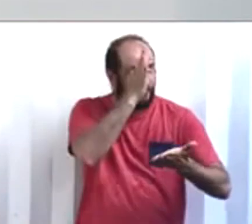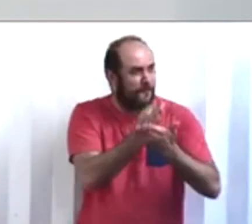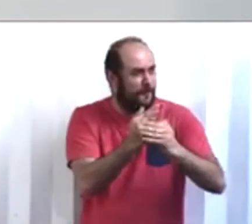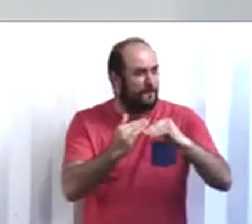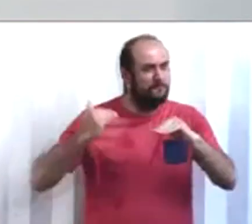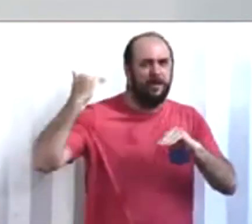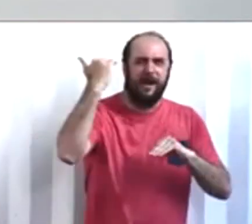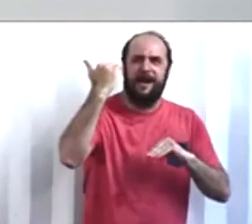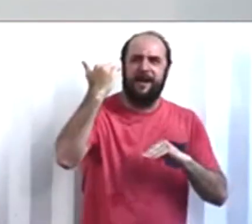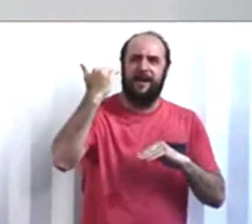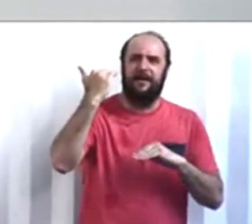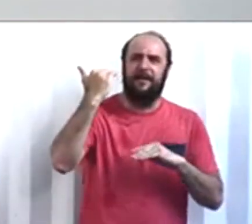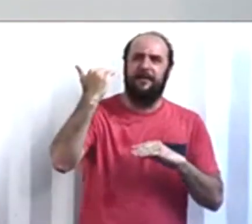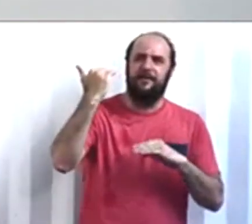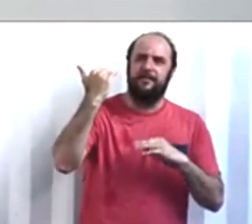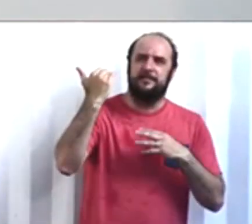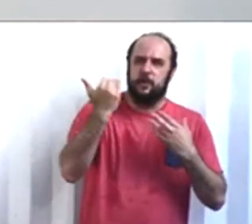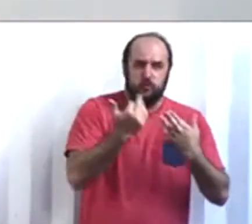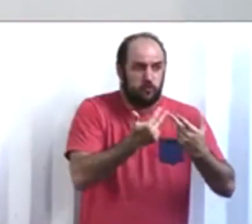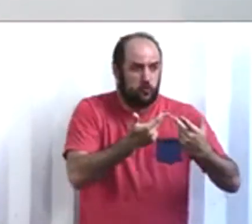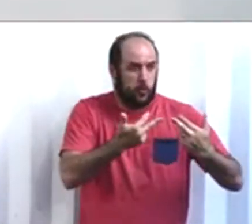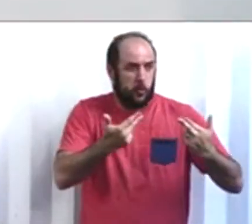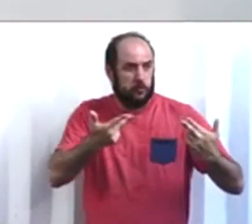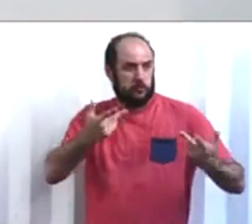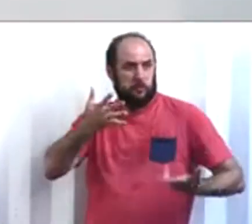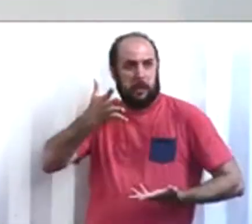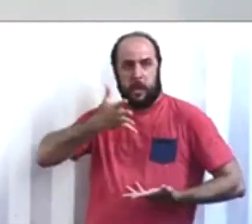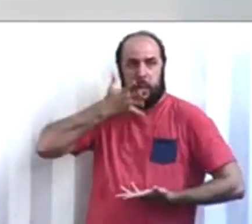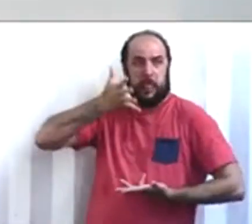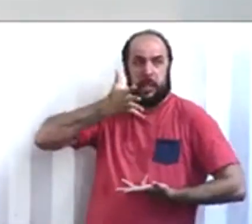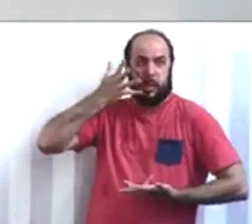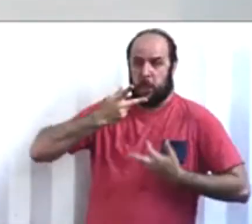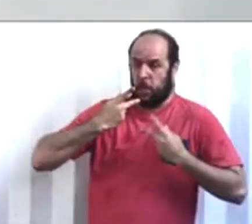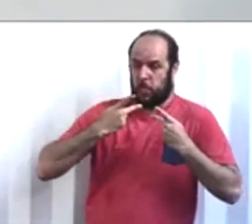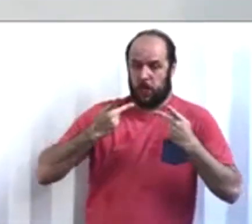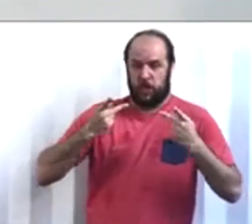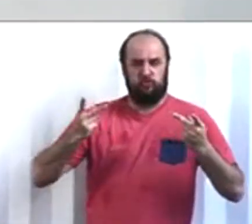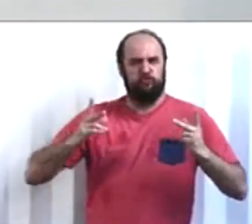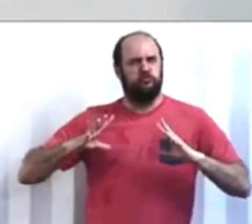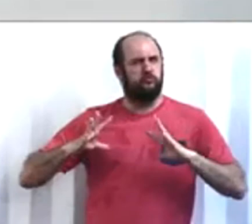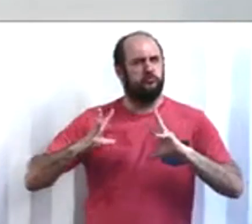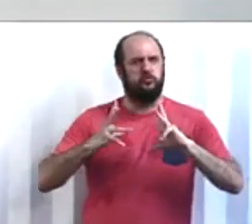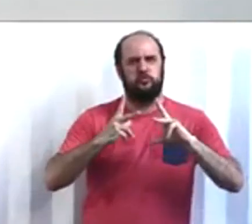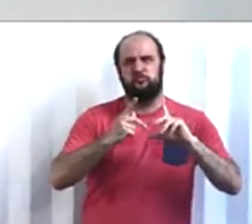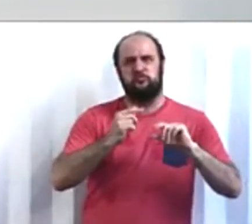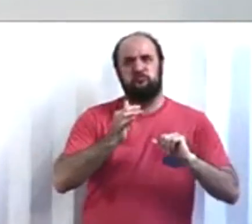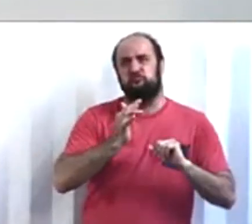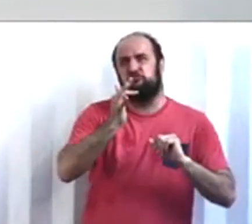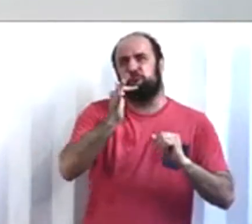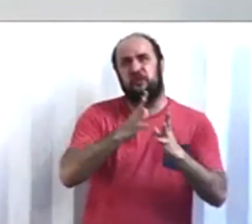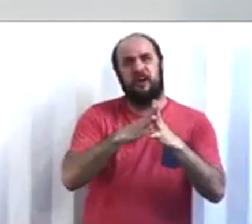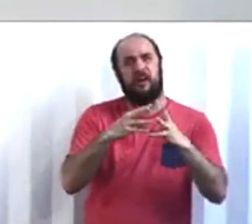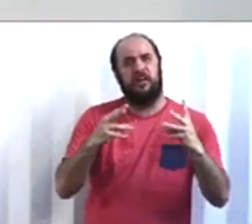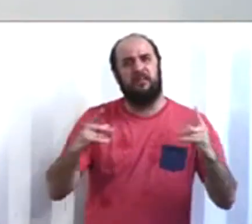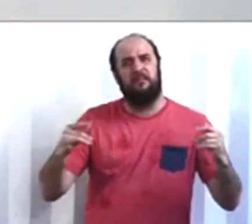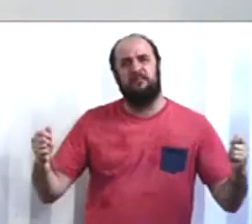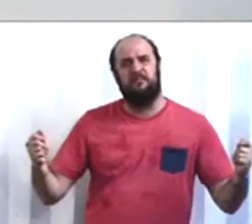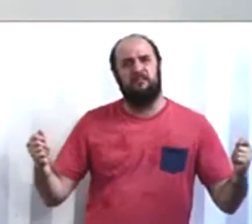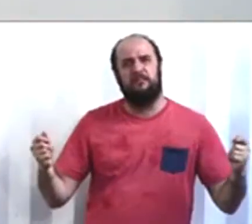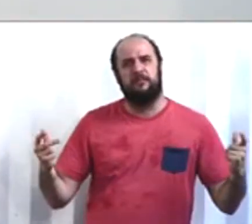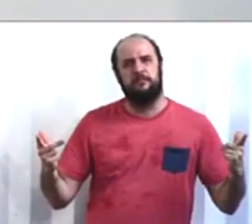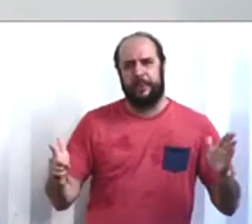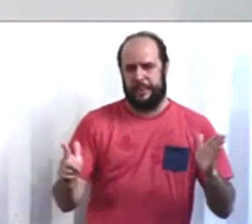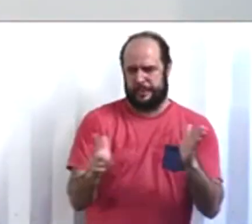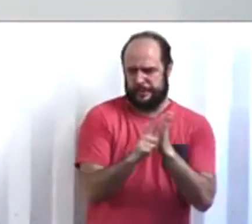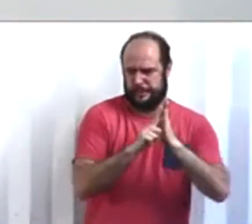maior. As coisas retóricas da religião são todas passageiras. As